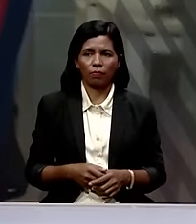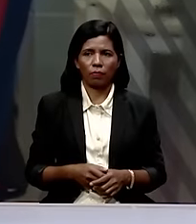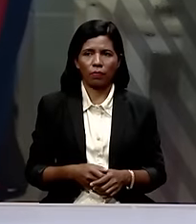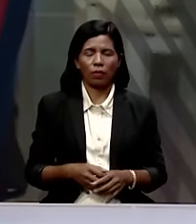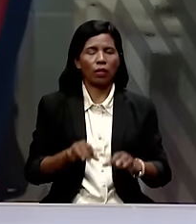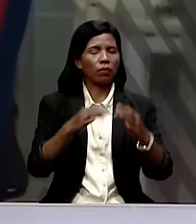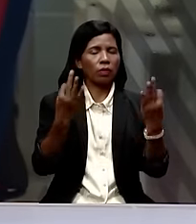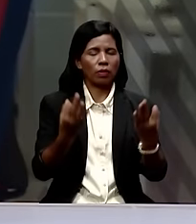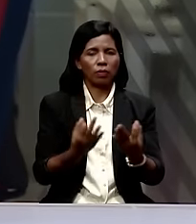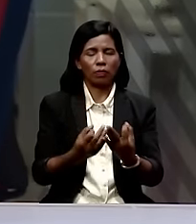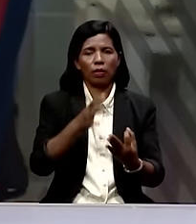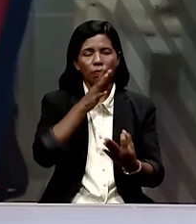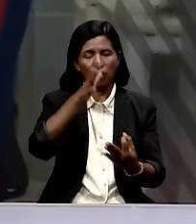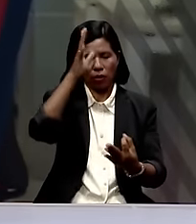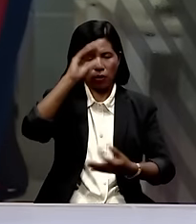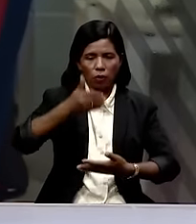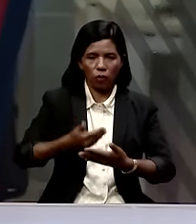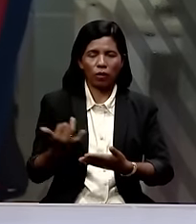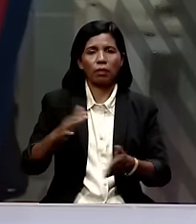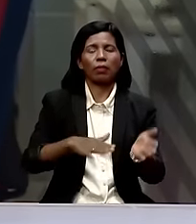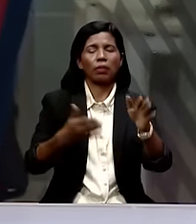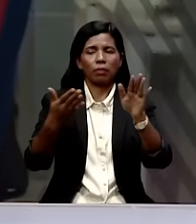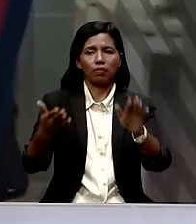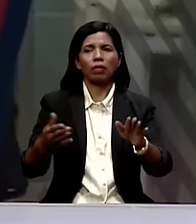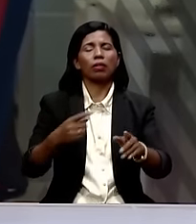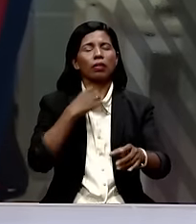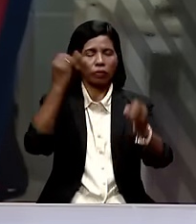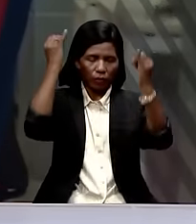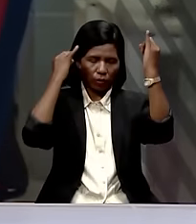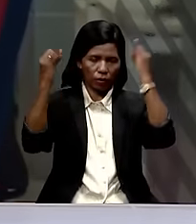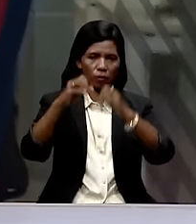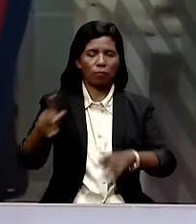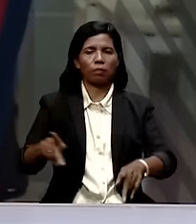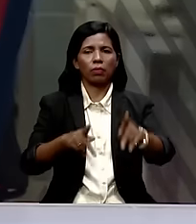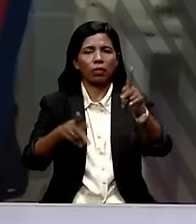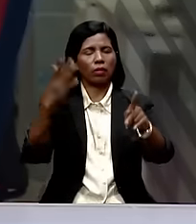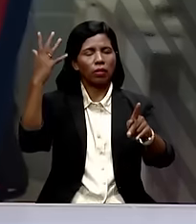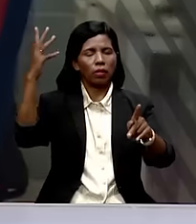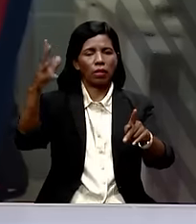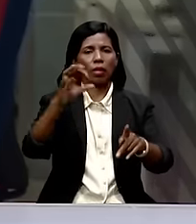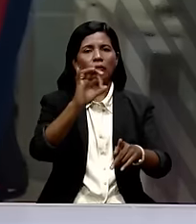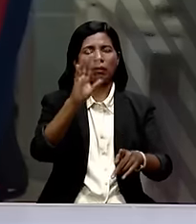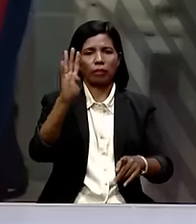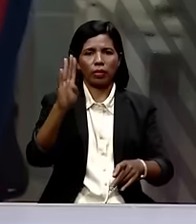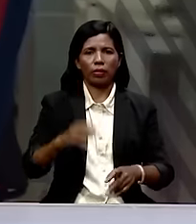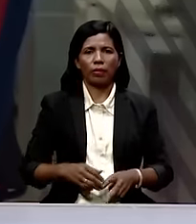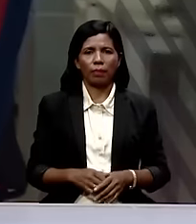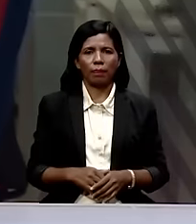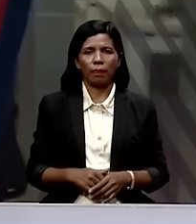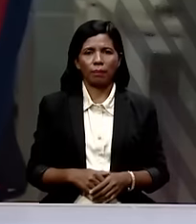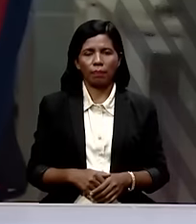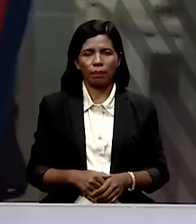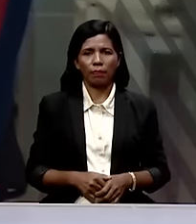Família Matibian Ina Ho'on nebe la convida a rejeita informação nebe pública e a mídia social.